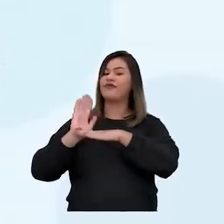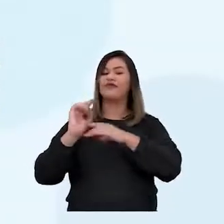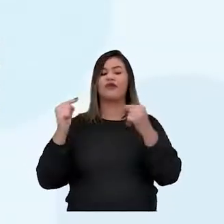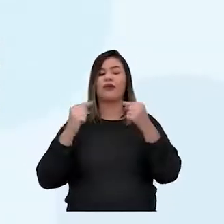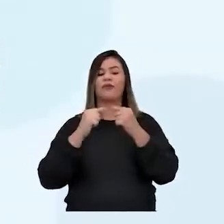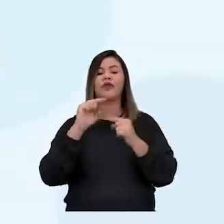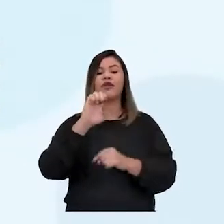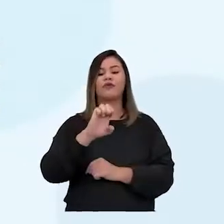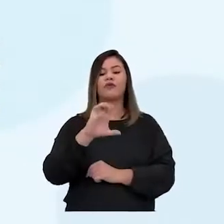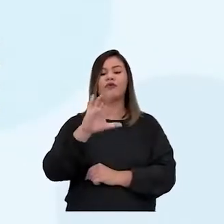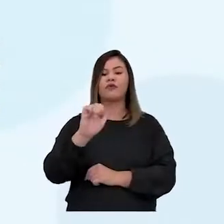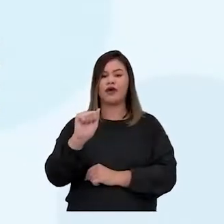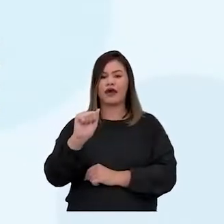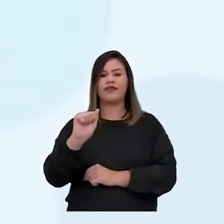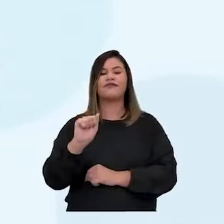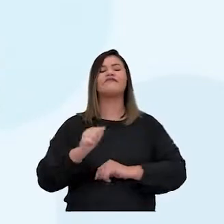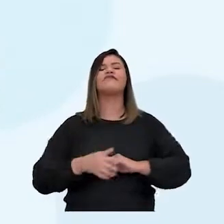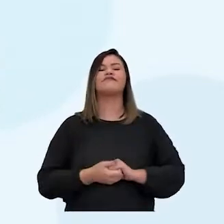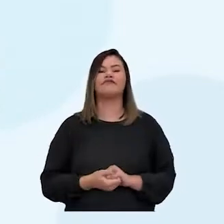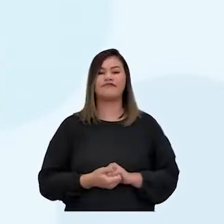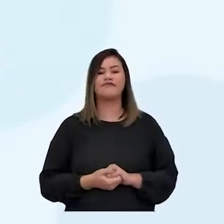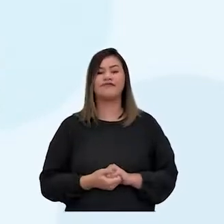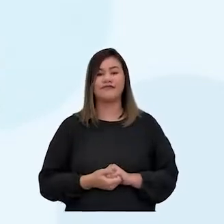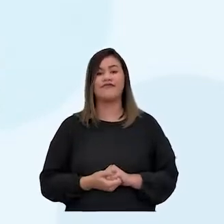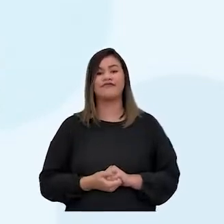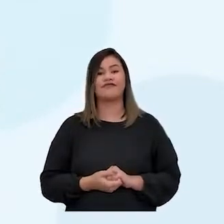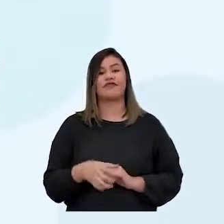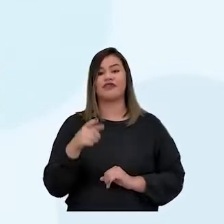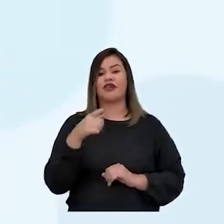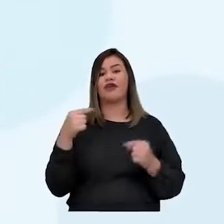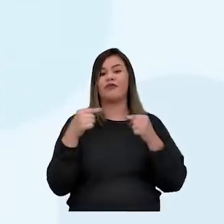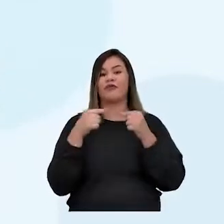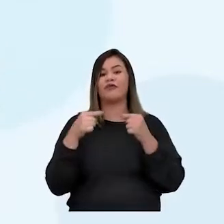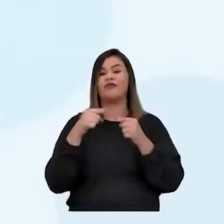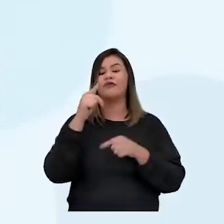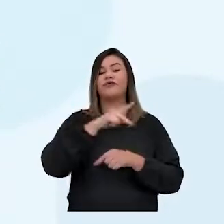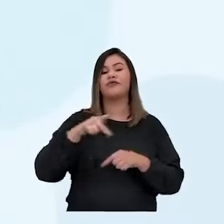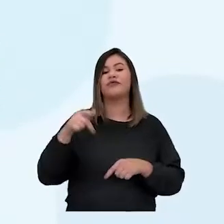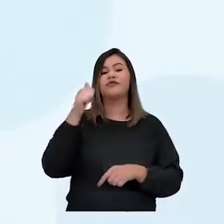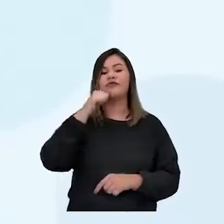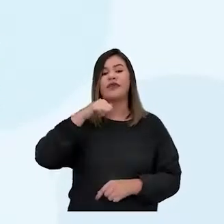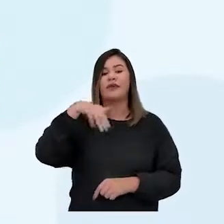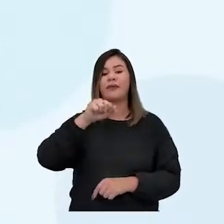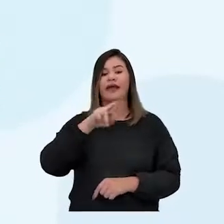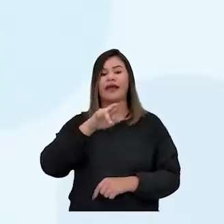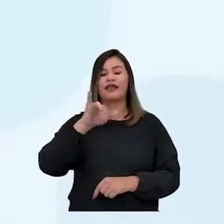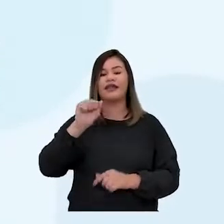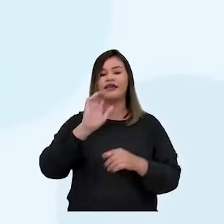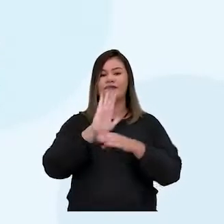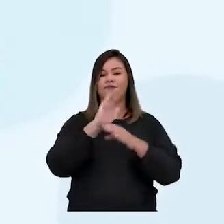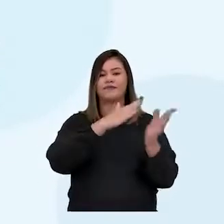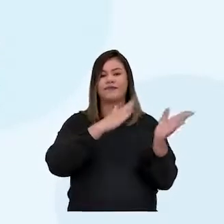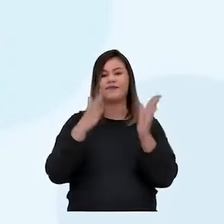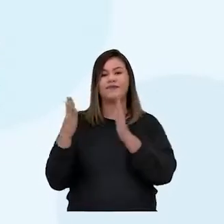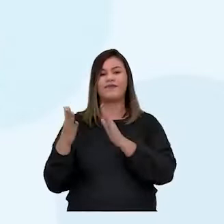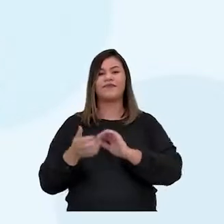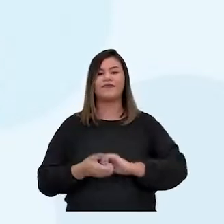da Criança e do Adolescente, que é o nosso ECA, como bem comentou a professora aqui, Mariane. Então, bora lá para mais um